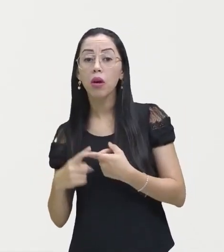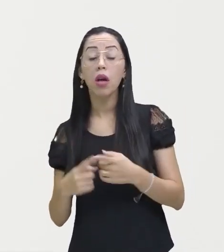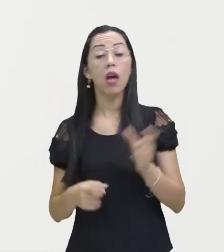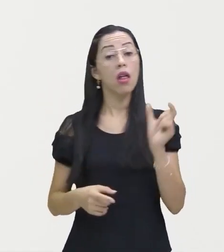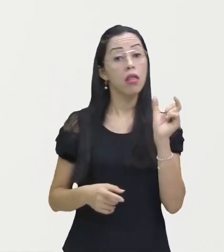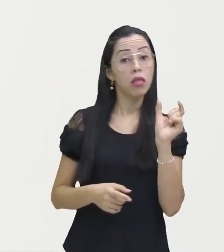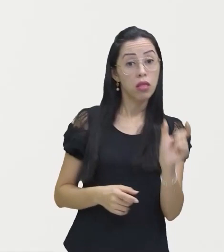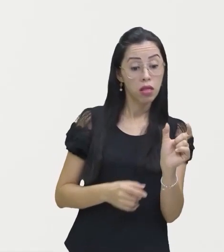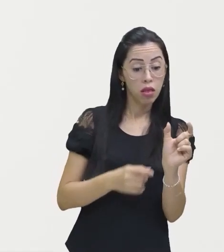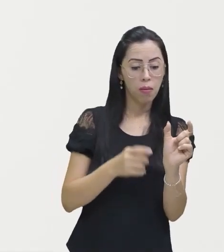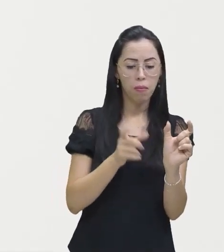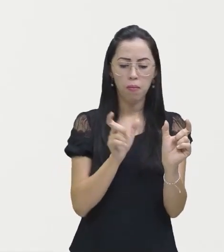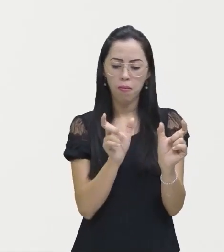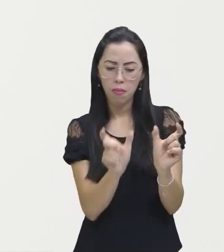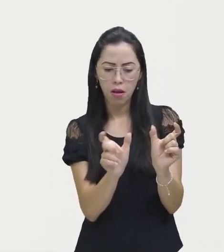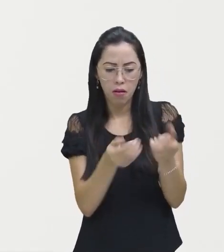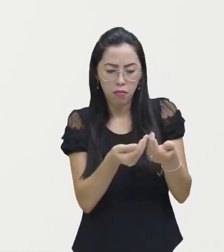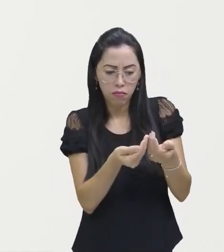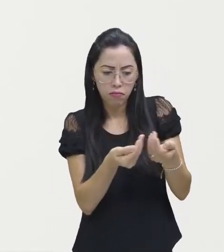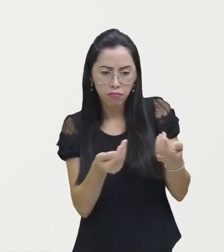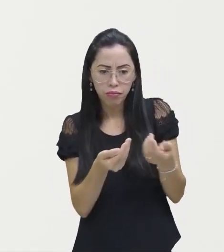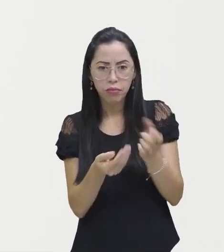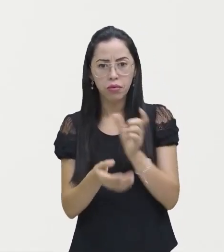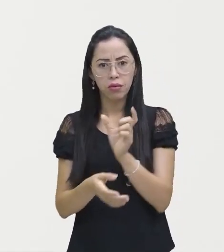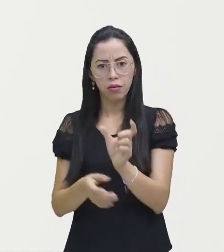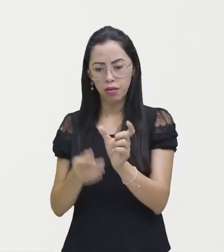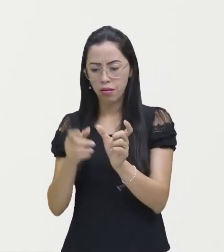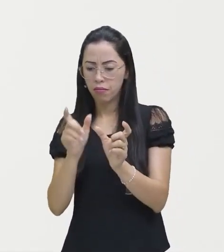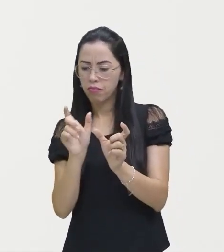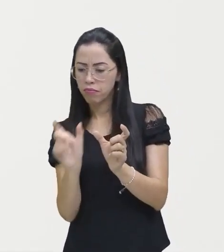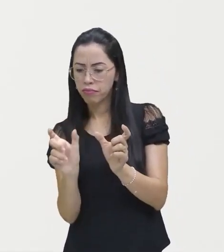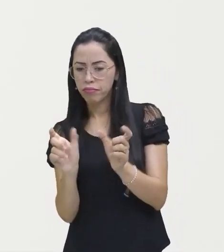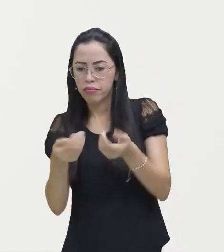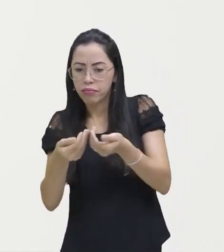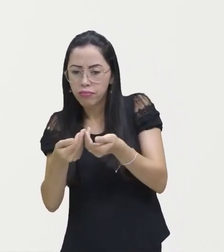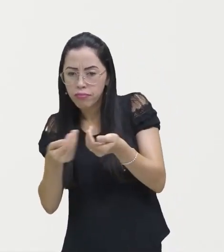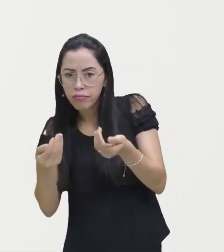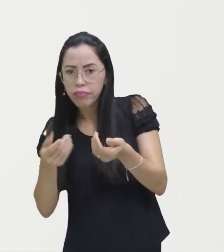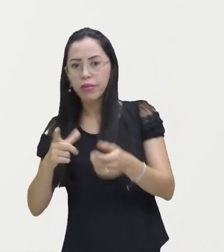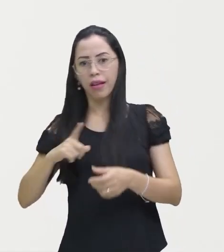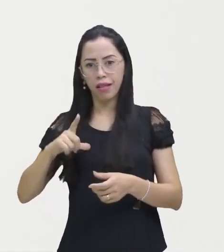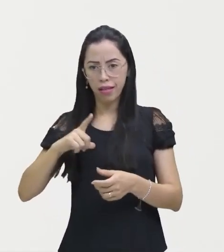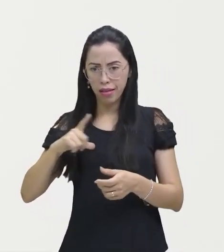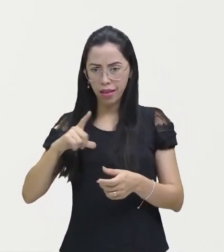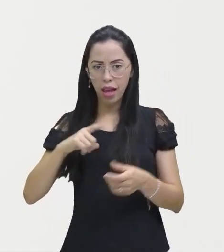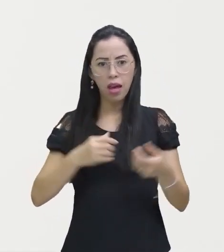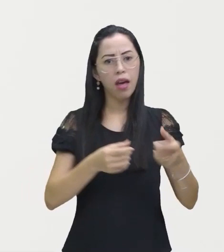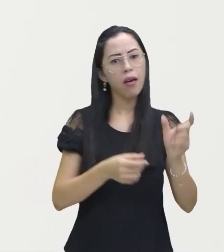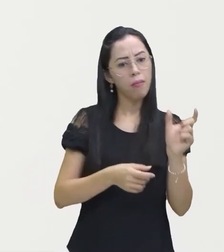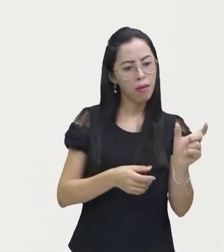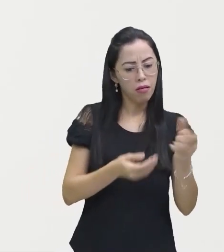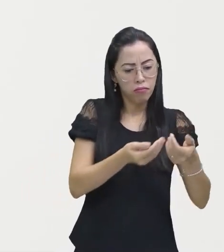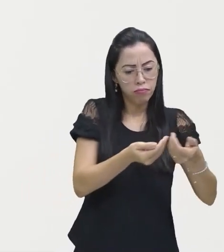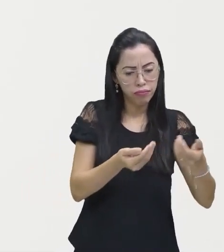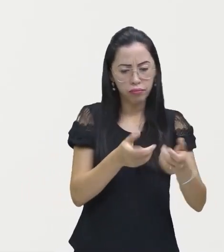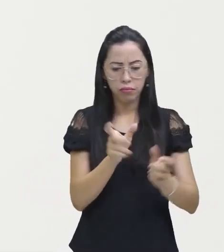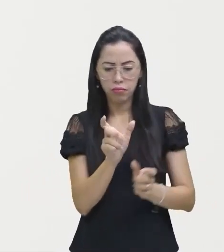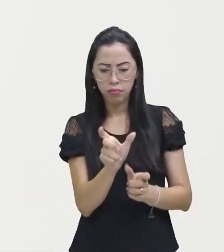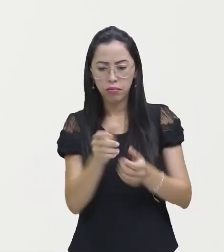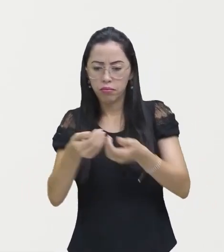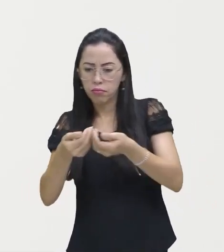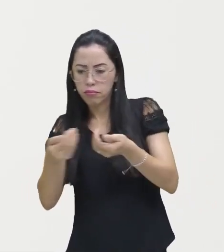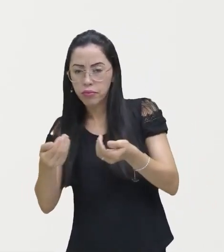os espaços entre as frases para que essa frase possa ficar mais compreensível. Enquanto que